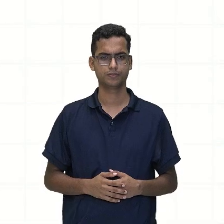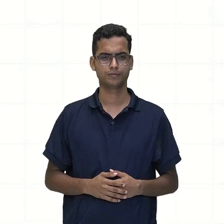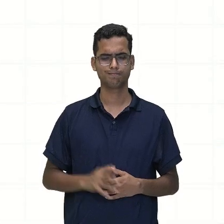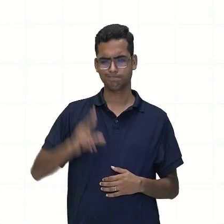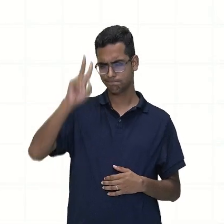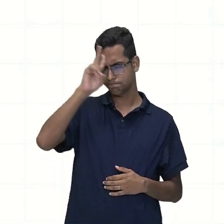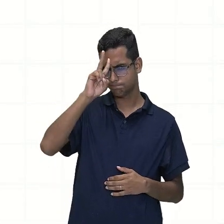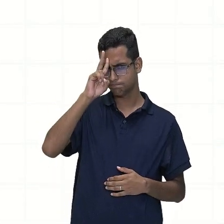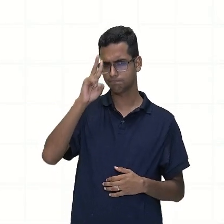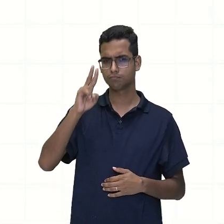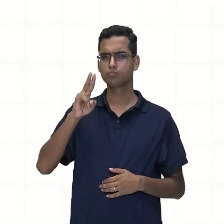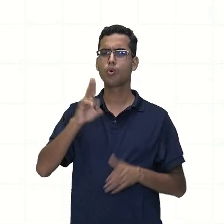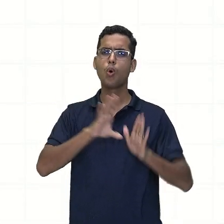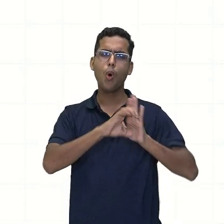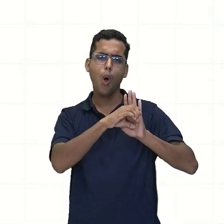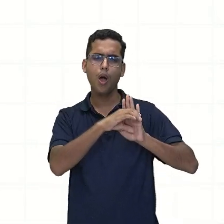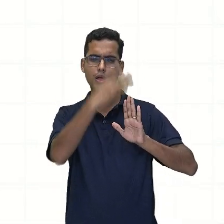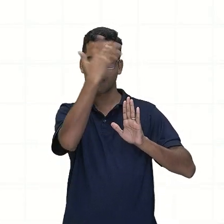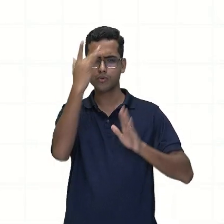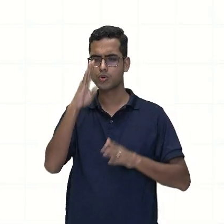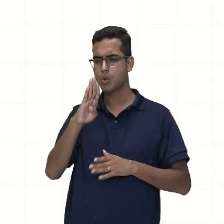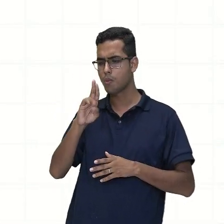do ser humano?